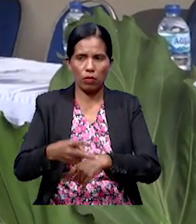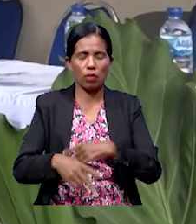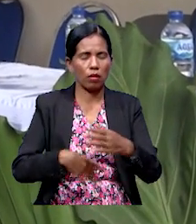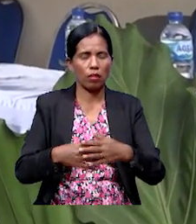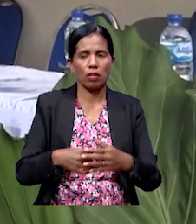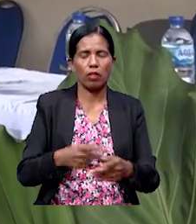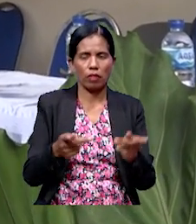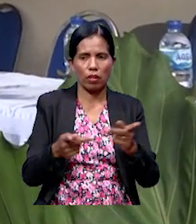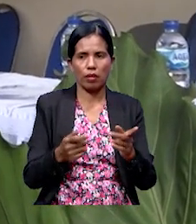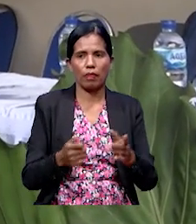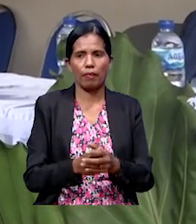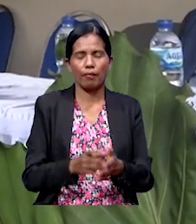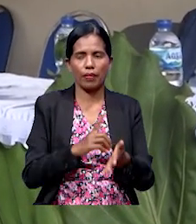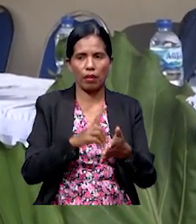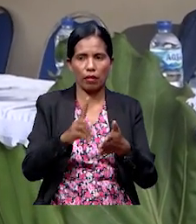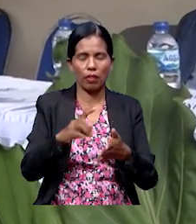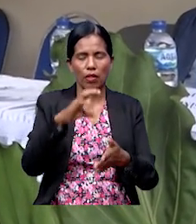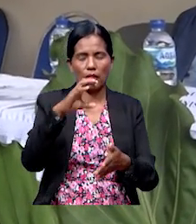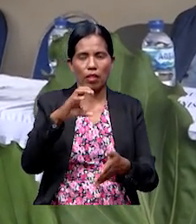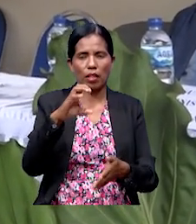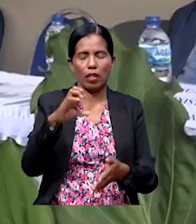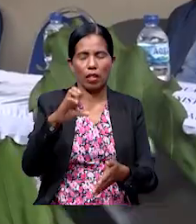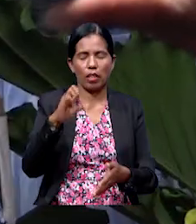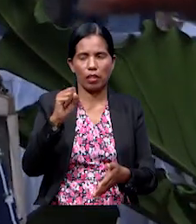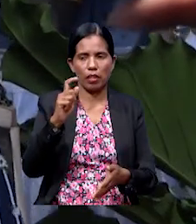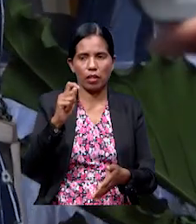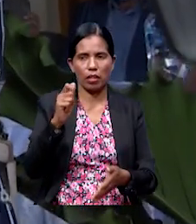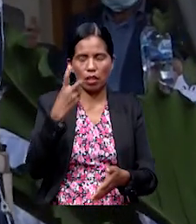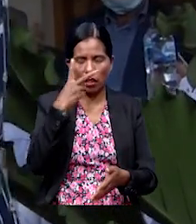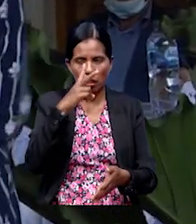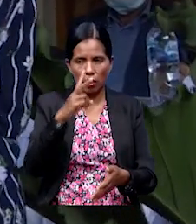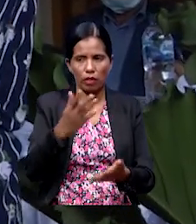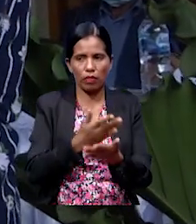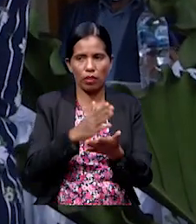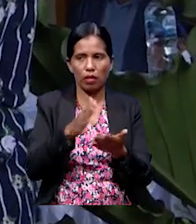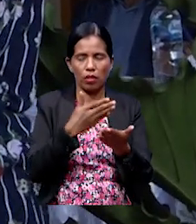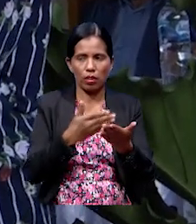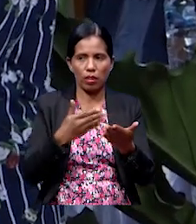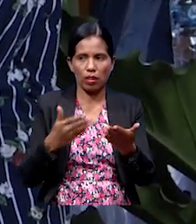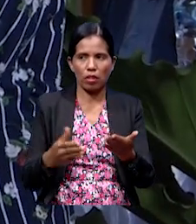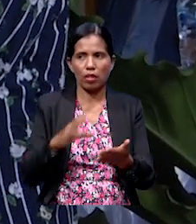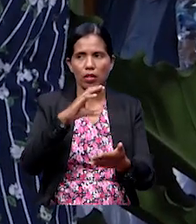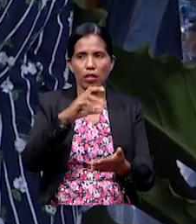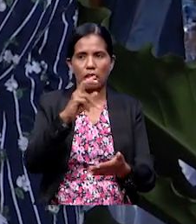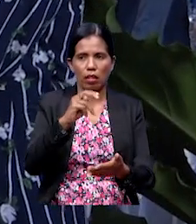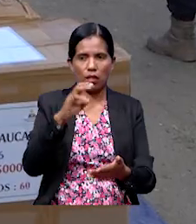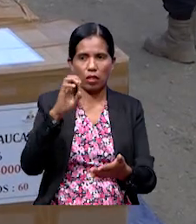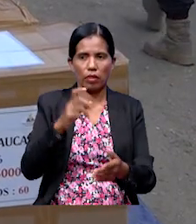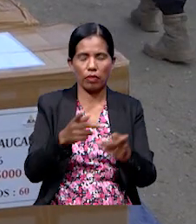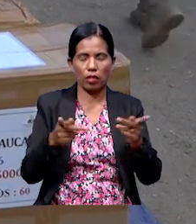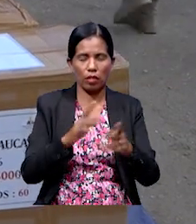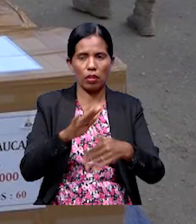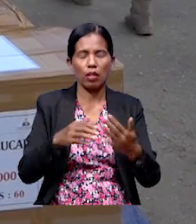E a semana né, está e acompanha Russi CNE, distribui ona material sensitivo ba centro votação Rotu e